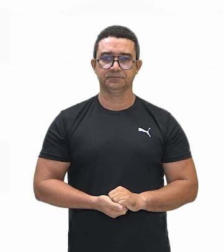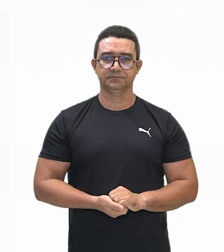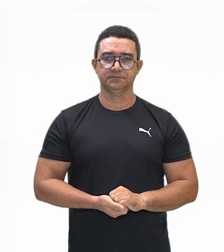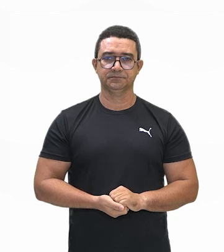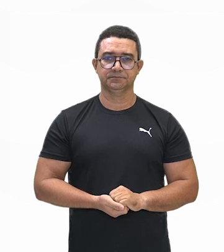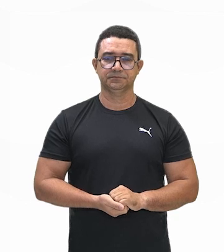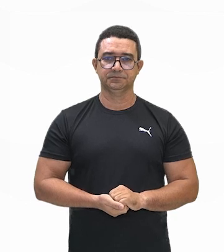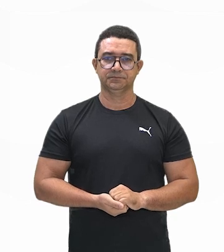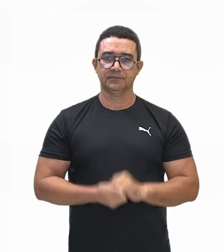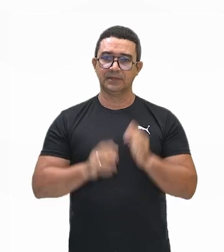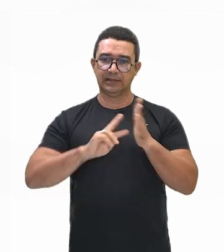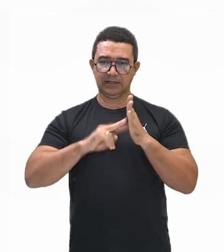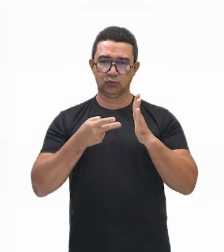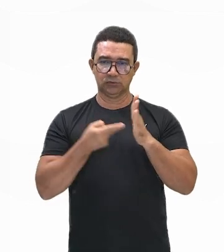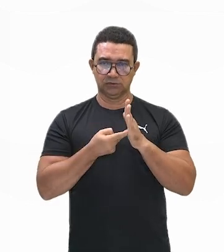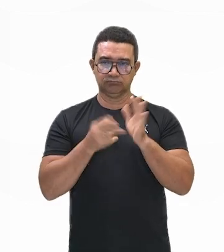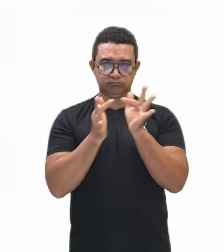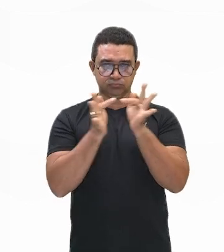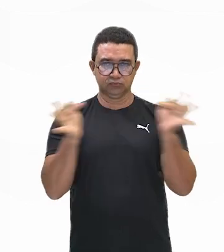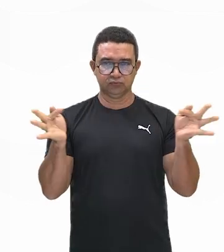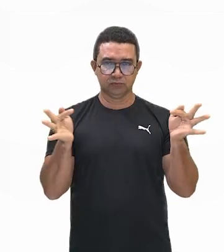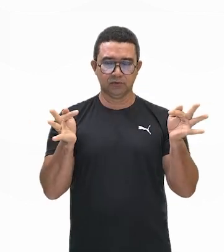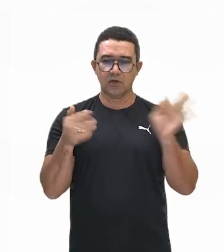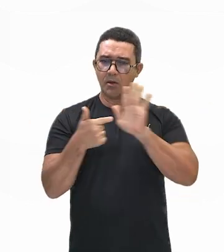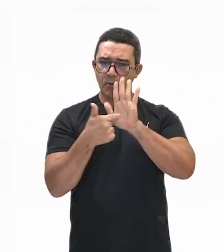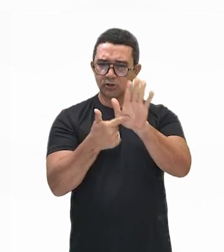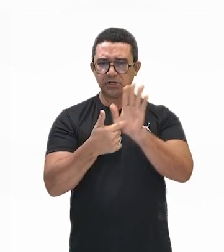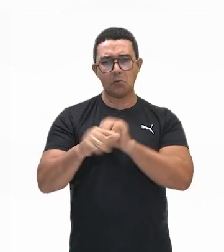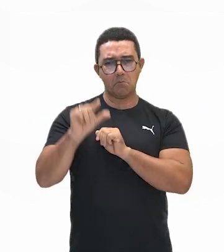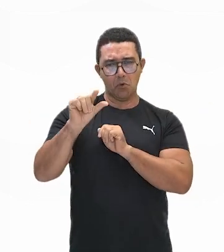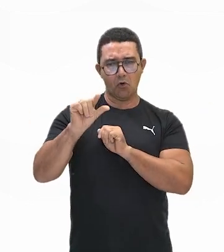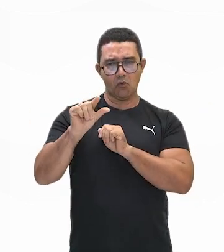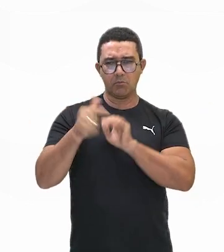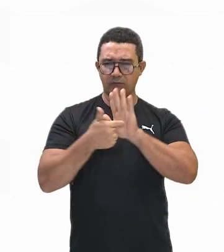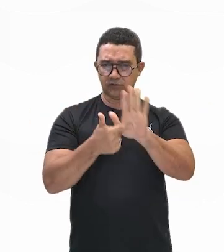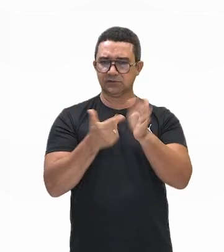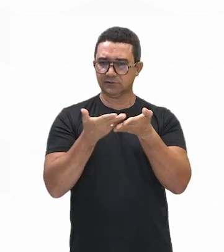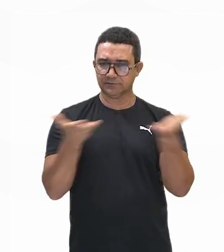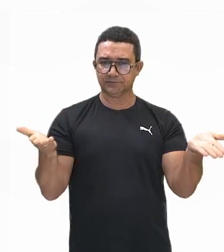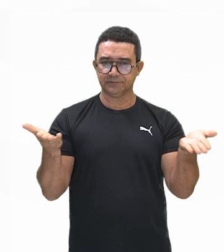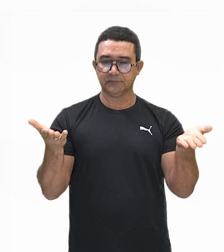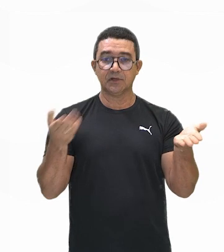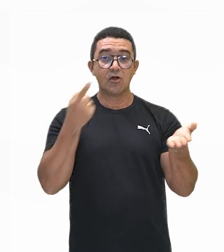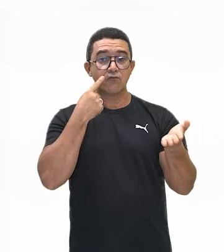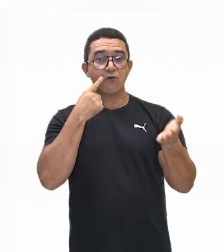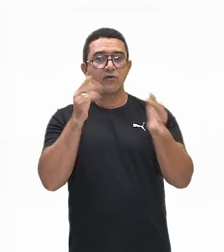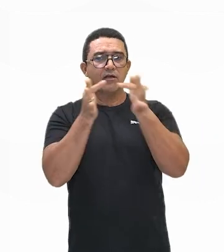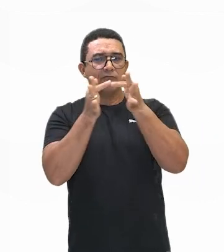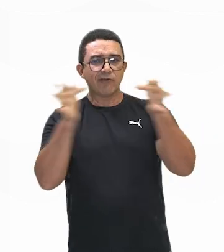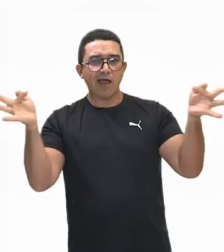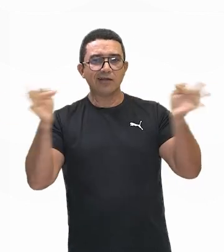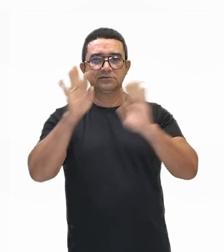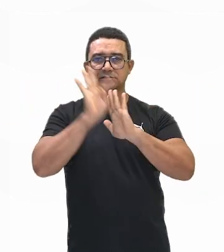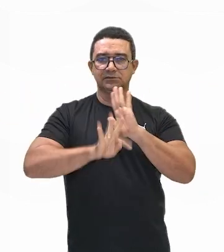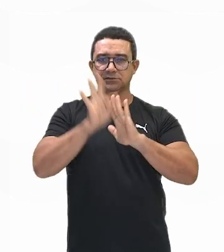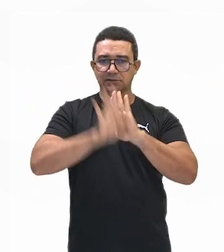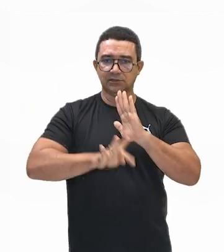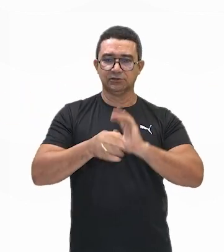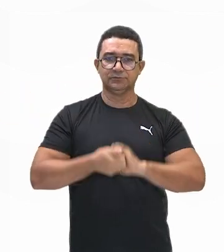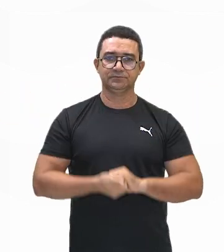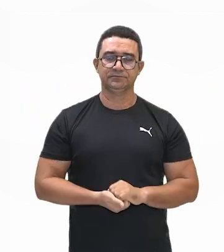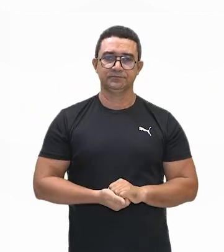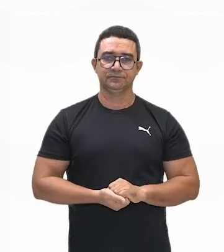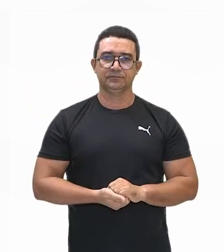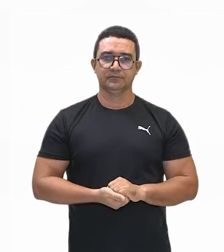are generally longer. Eu vou mostrar para vocês um pouquinho mais aqui, explorar um pouquinho essas frases, né? Nós temos então na primeira